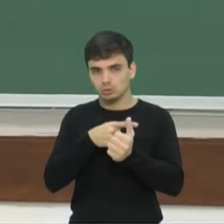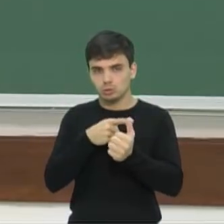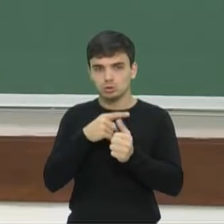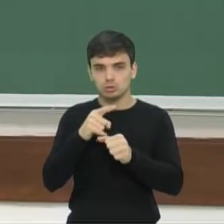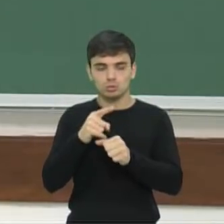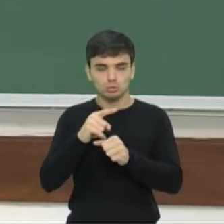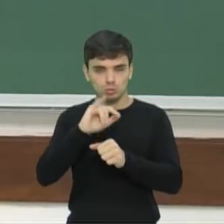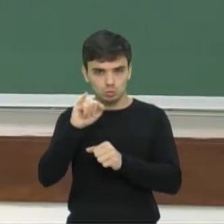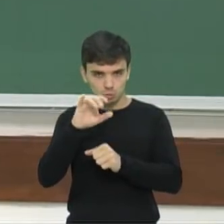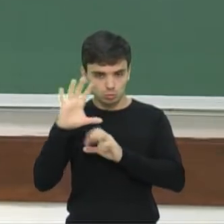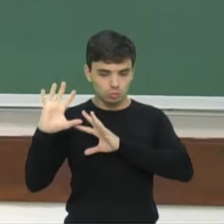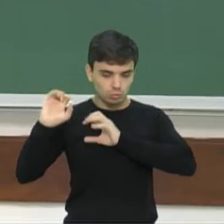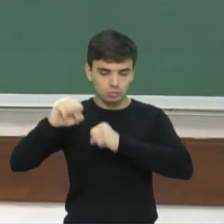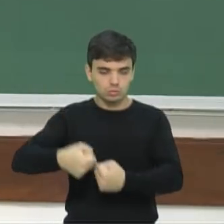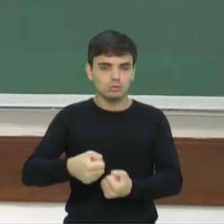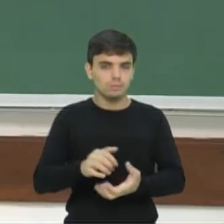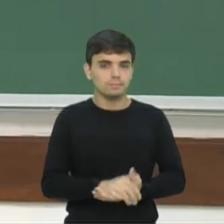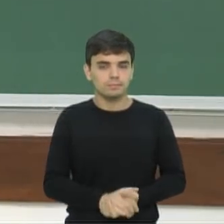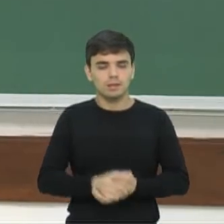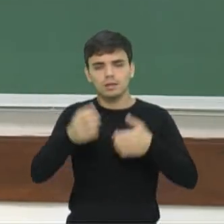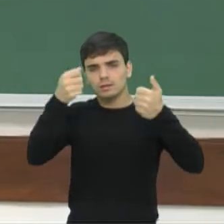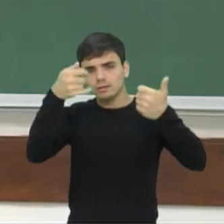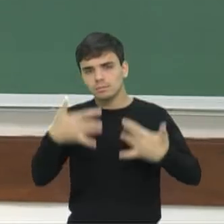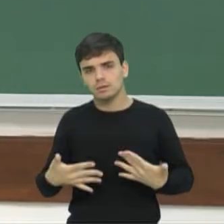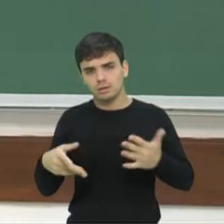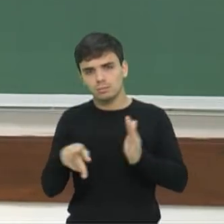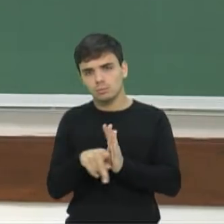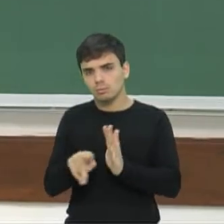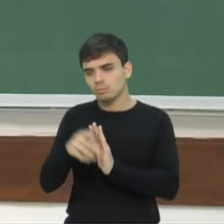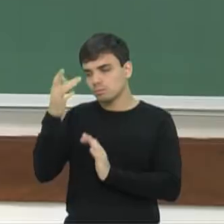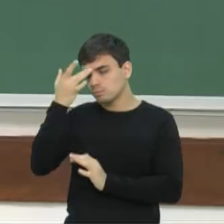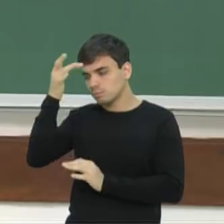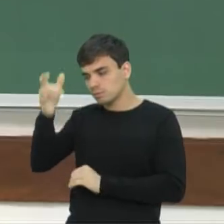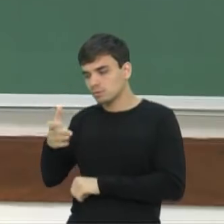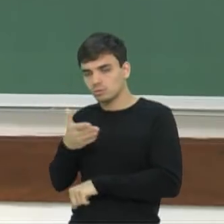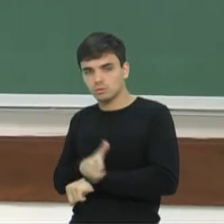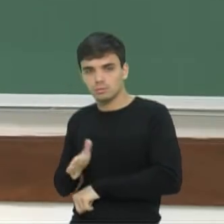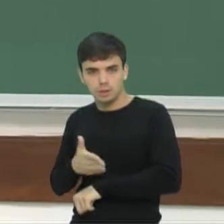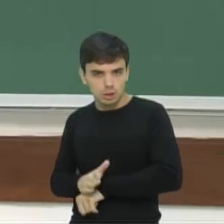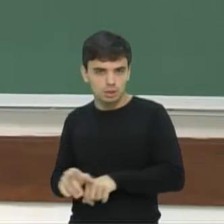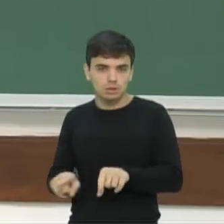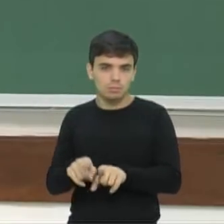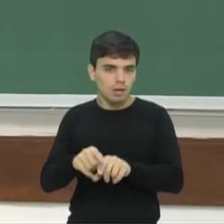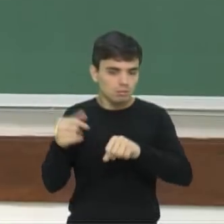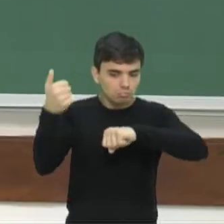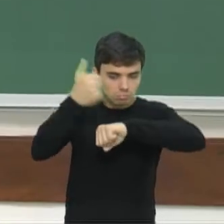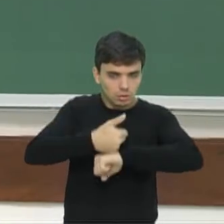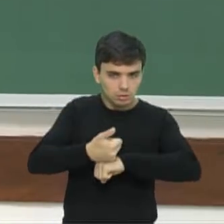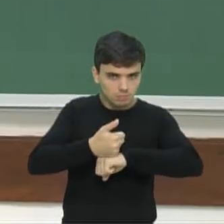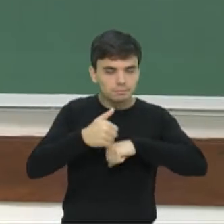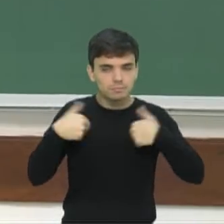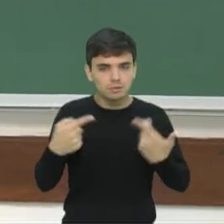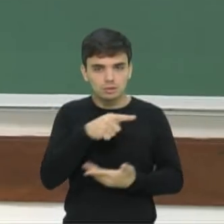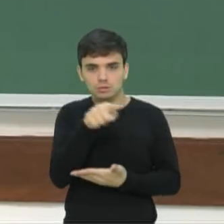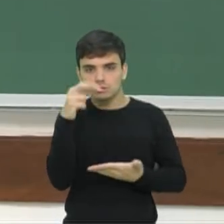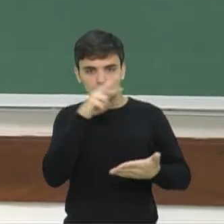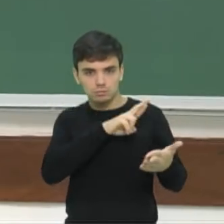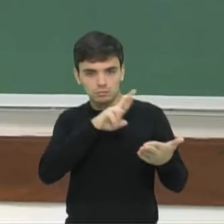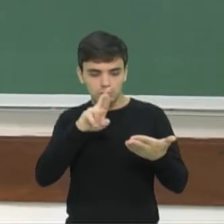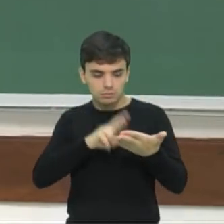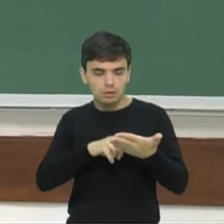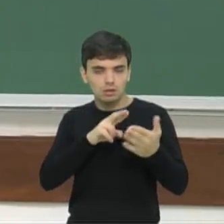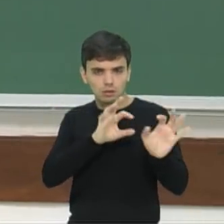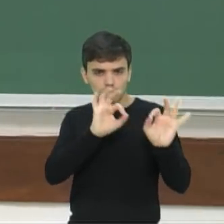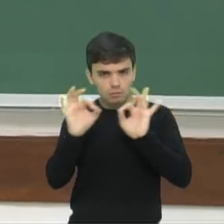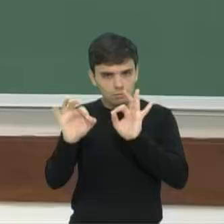Gita Kyoei, né? Então, ali são explicados por praticantes, por mestres de judô, né? Então, assista esses vídeos que você vai estar aprofundando ainda mais